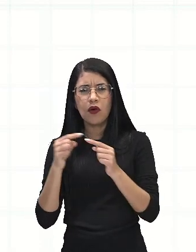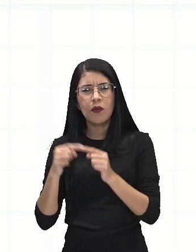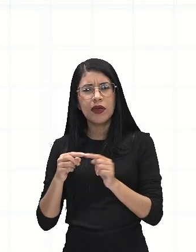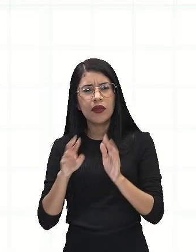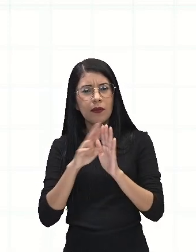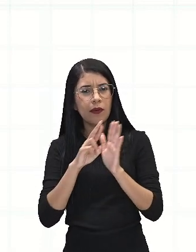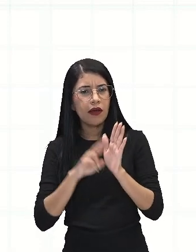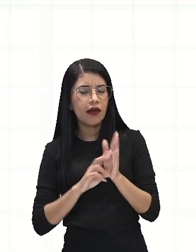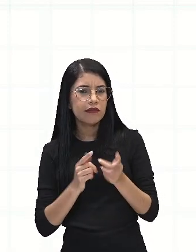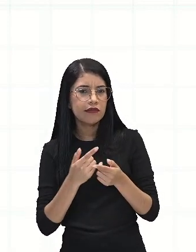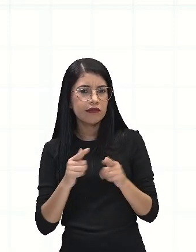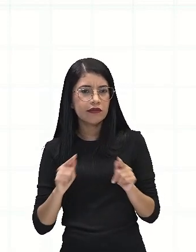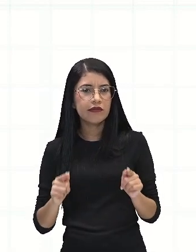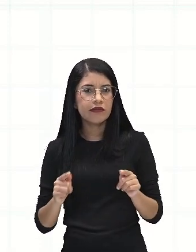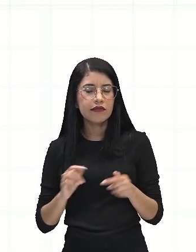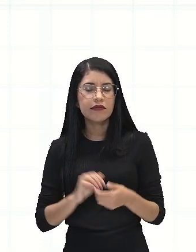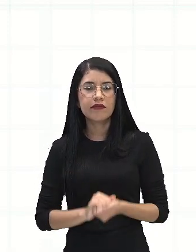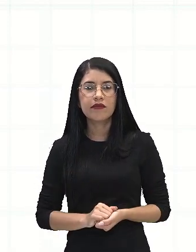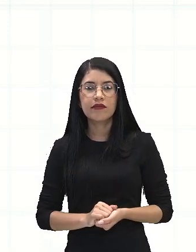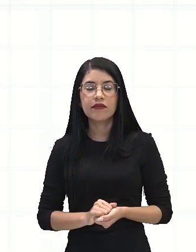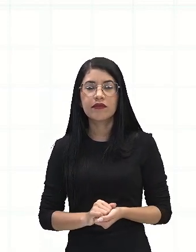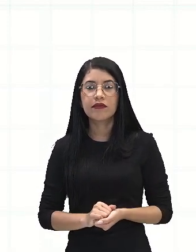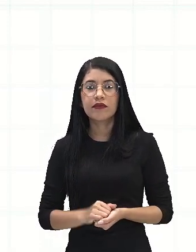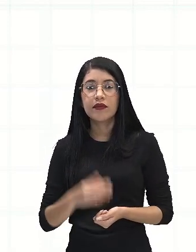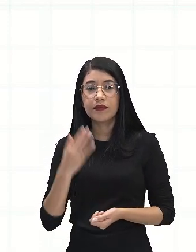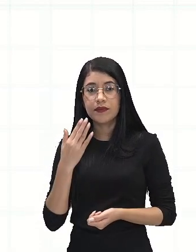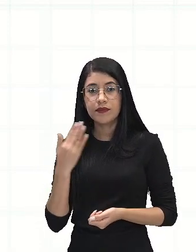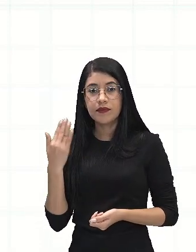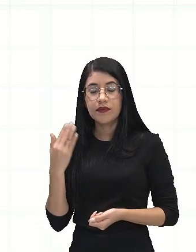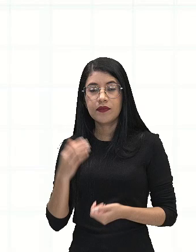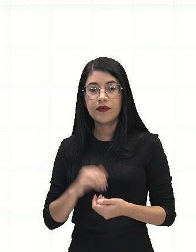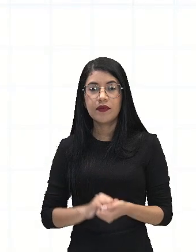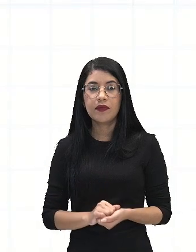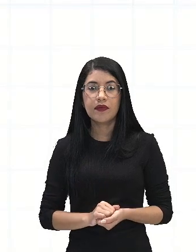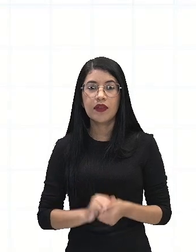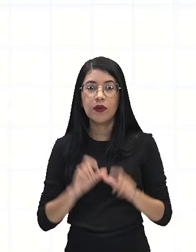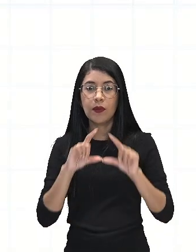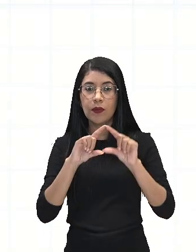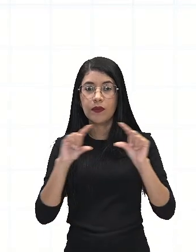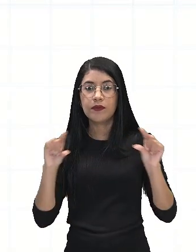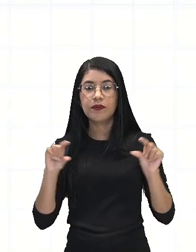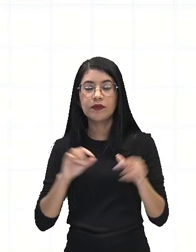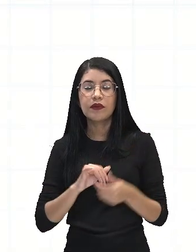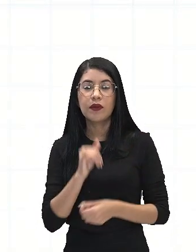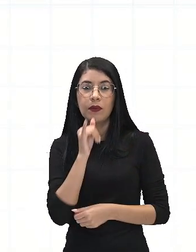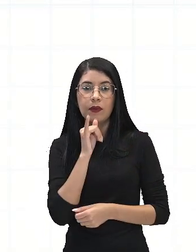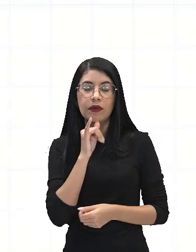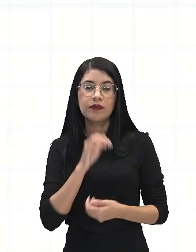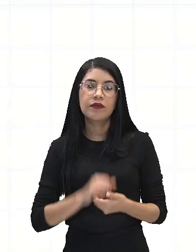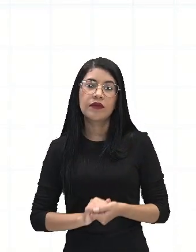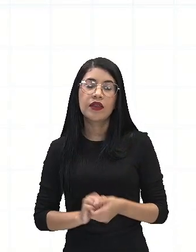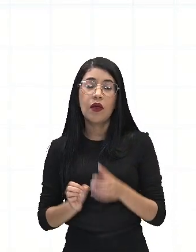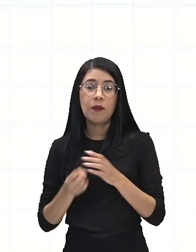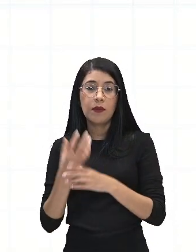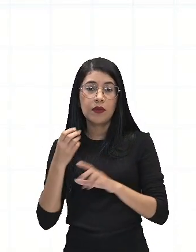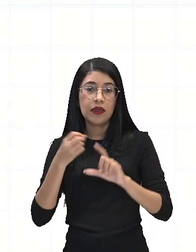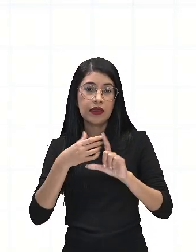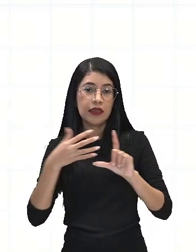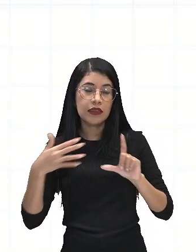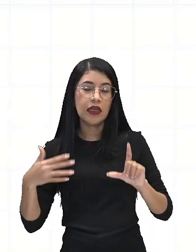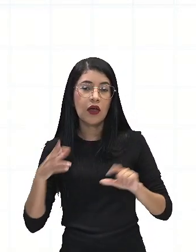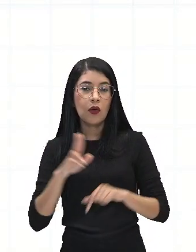gramaticais? Vamos conferir. Então, observem aí no próximo trecho, olha só. A produção da Netflix